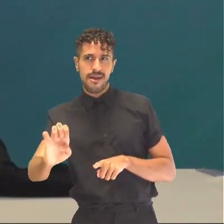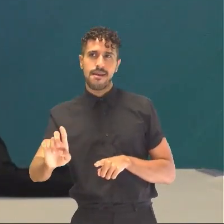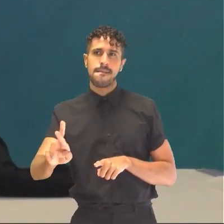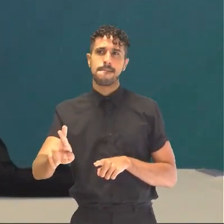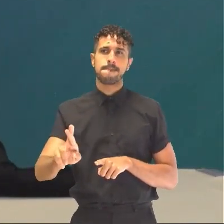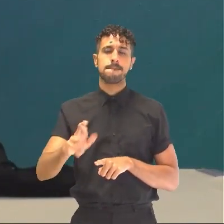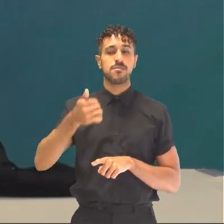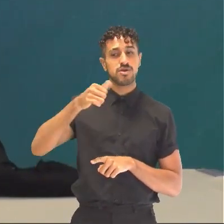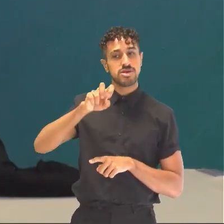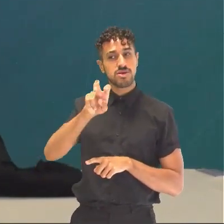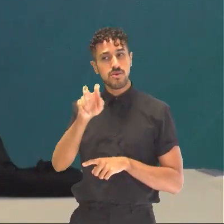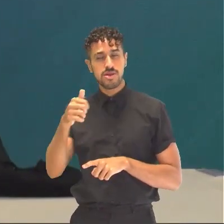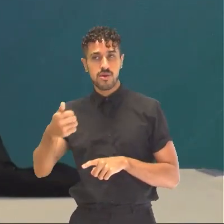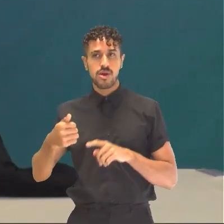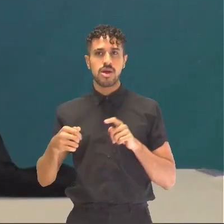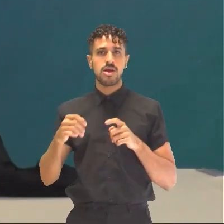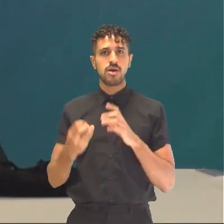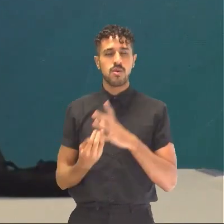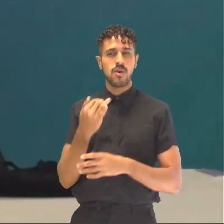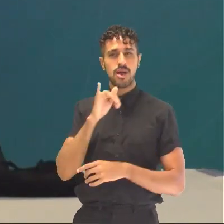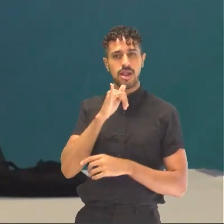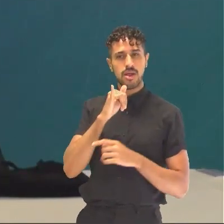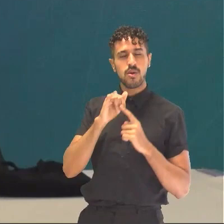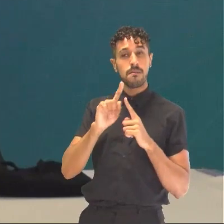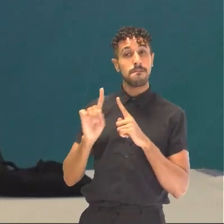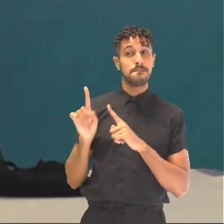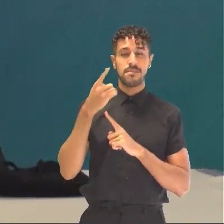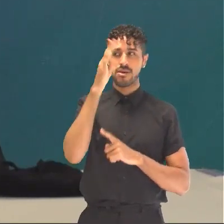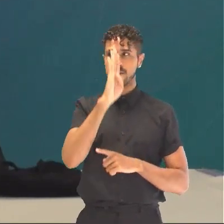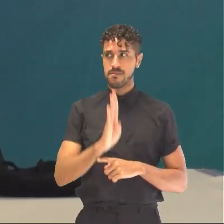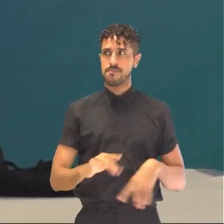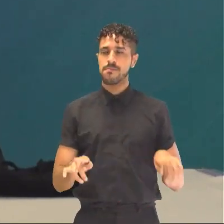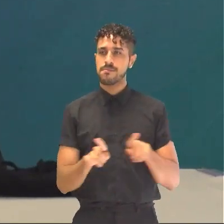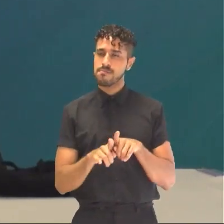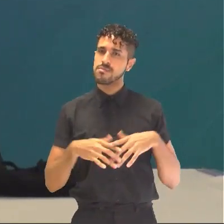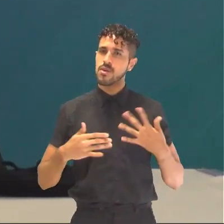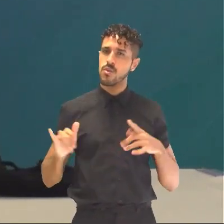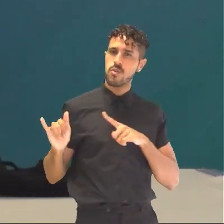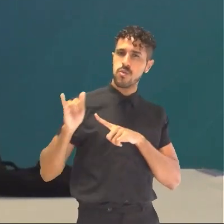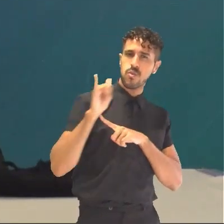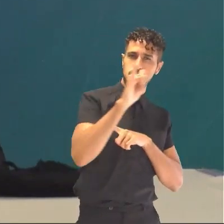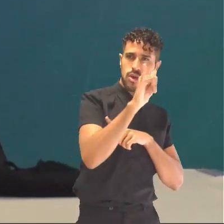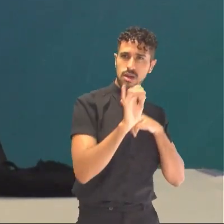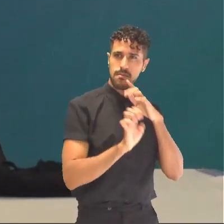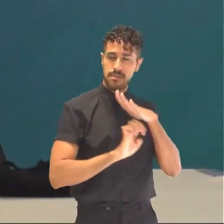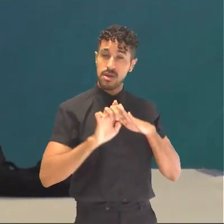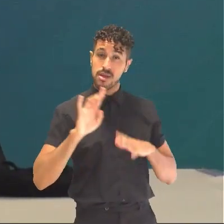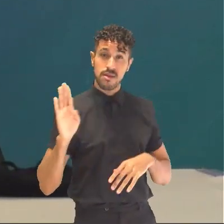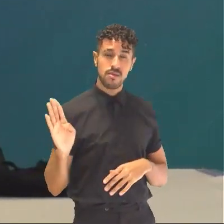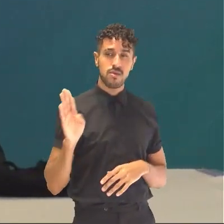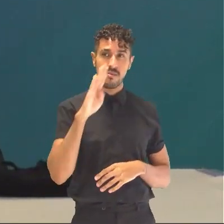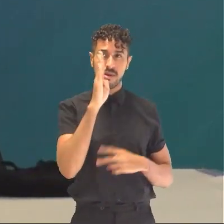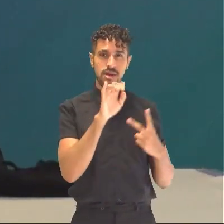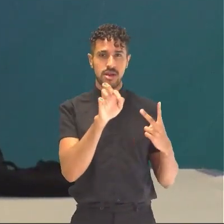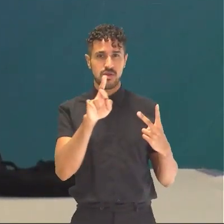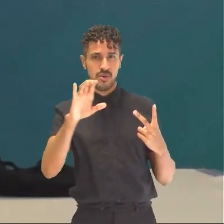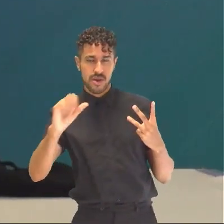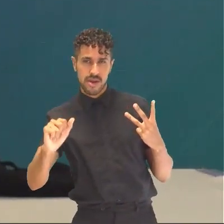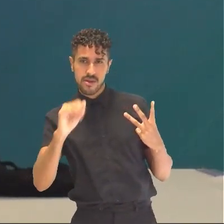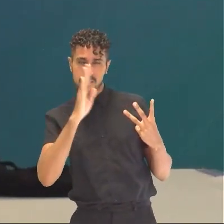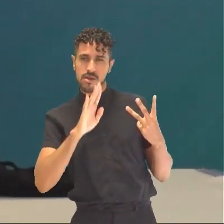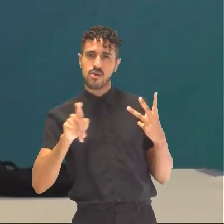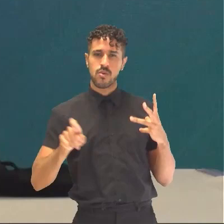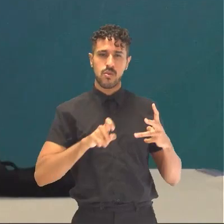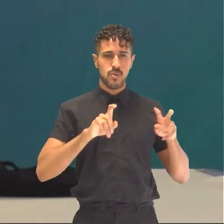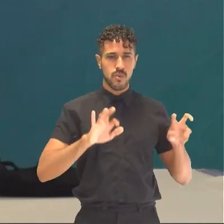Em 51 foi criada a eletrônica, foi a primeira do Brasil também. Então, a aeronáutica foi a primeira do Brasil, a eletrônica foi a primeira do Brasil e a